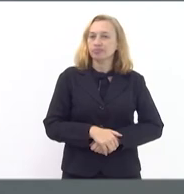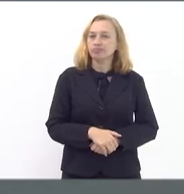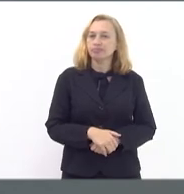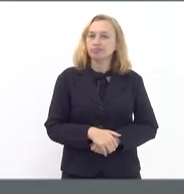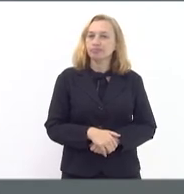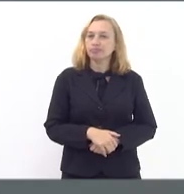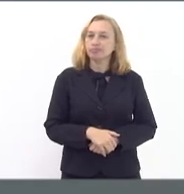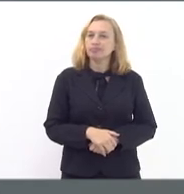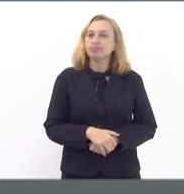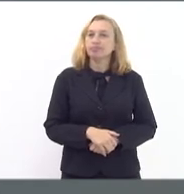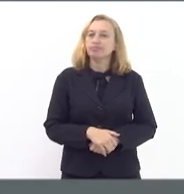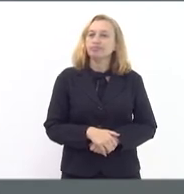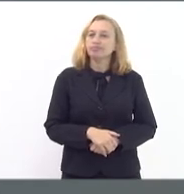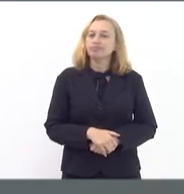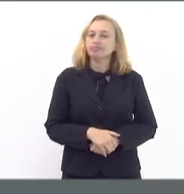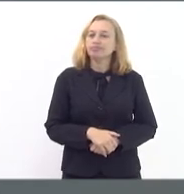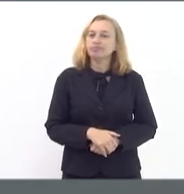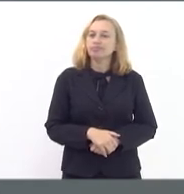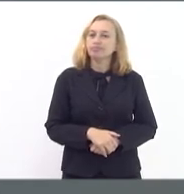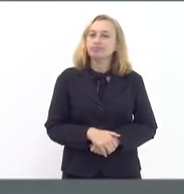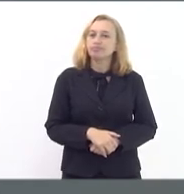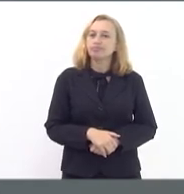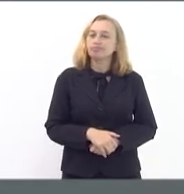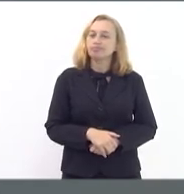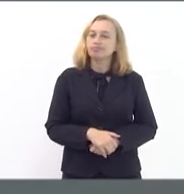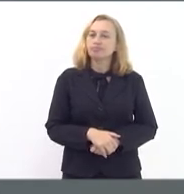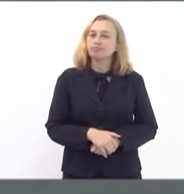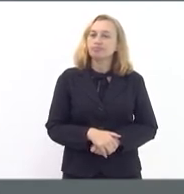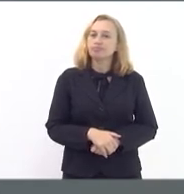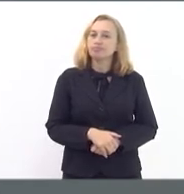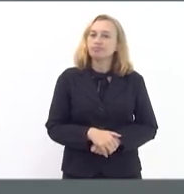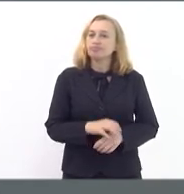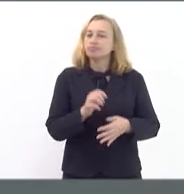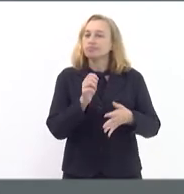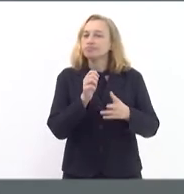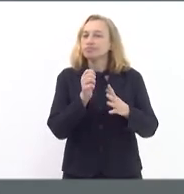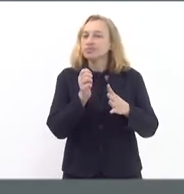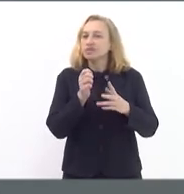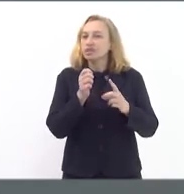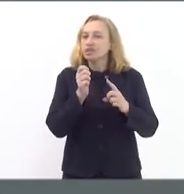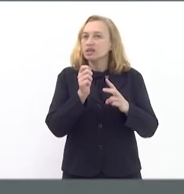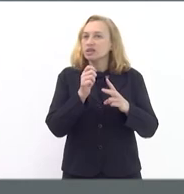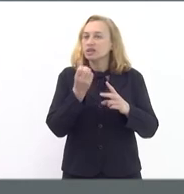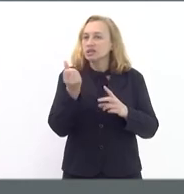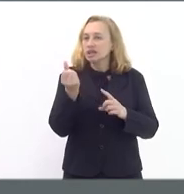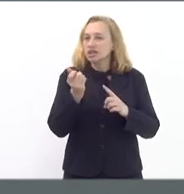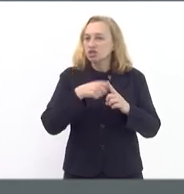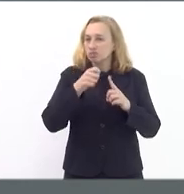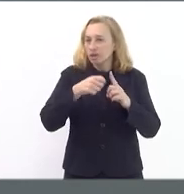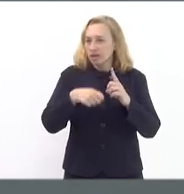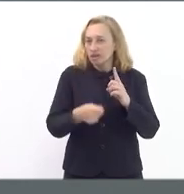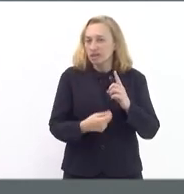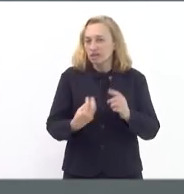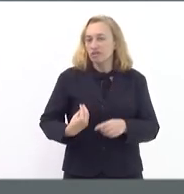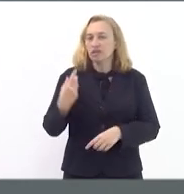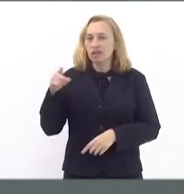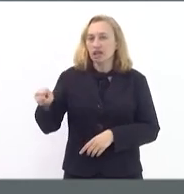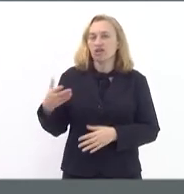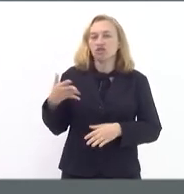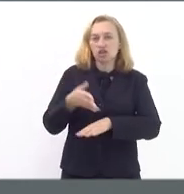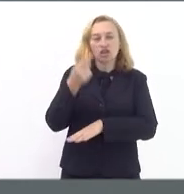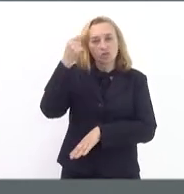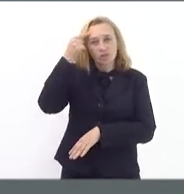fazer um pão parágrafo aqui nessas nesses meses tem 6 meses que eu estou lá em eu cheguei com